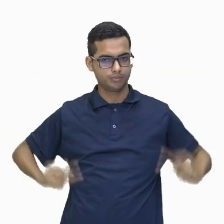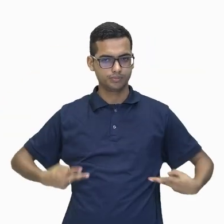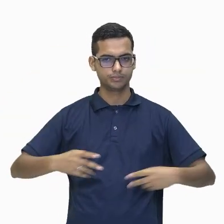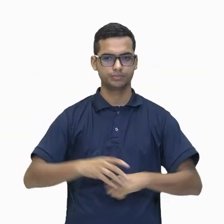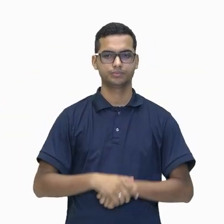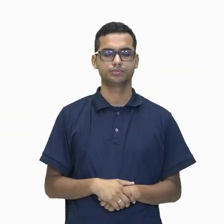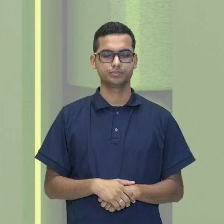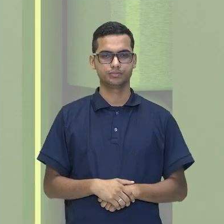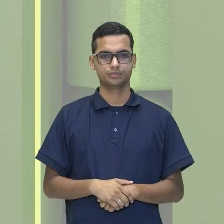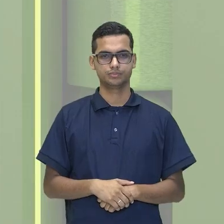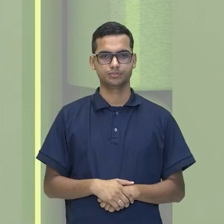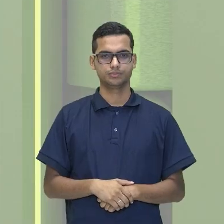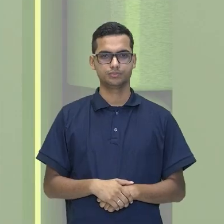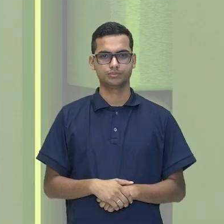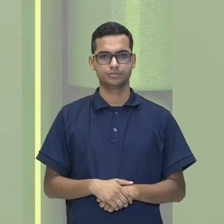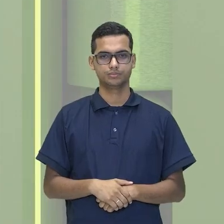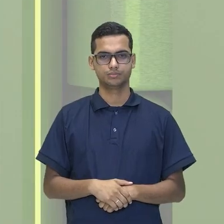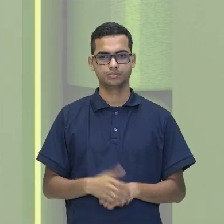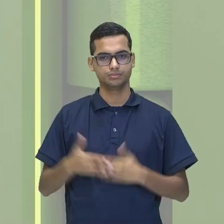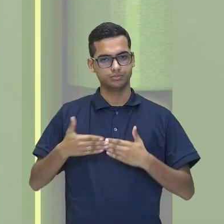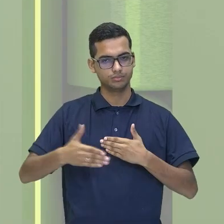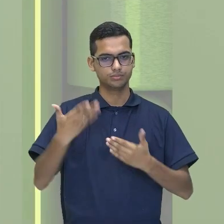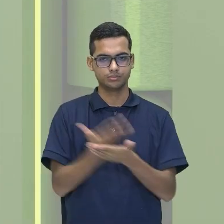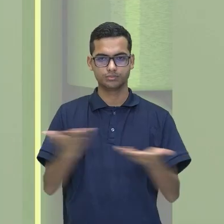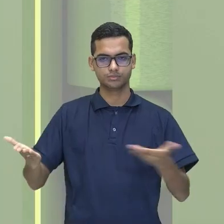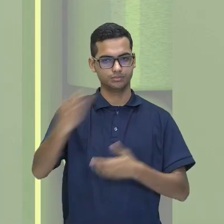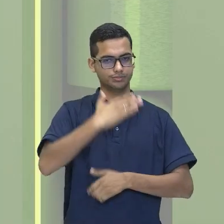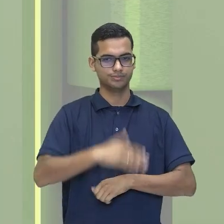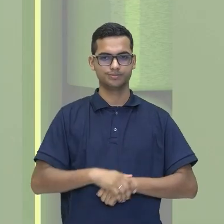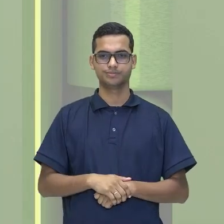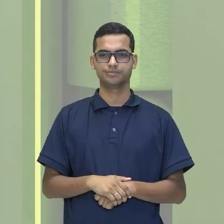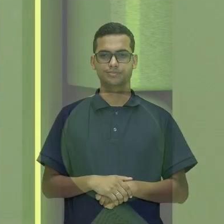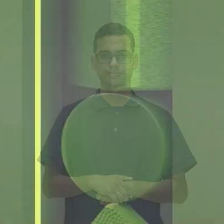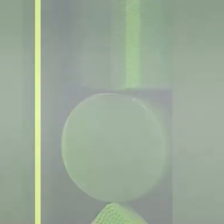humana. Então vamos para a nossa aula.